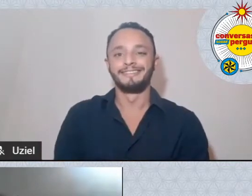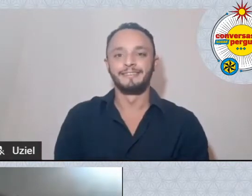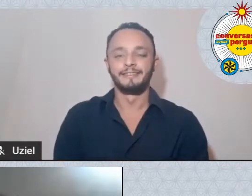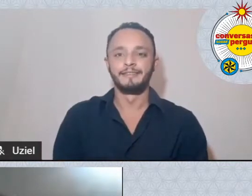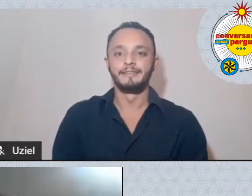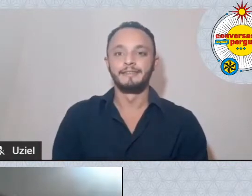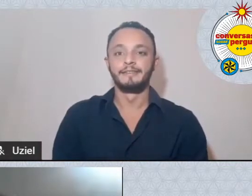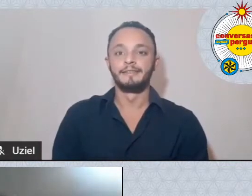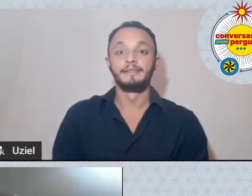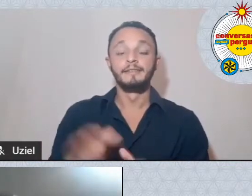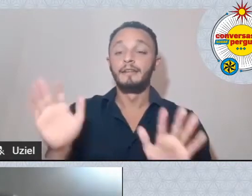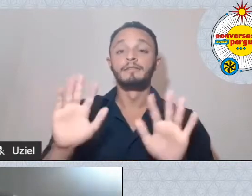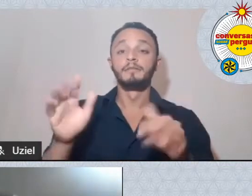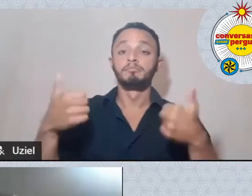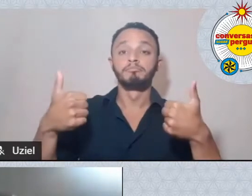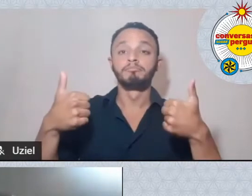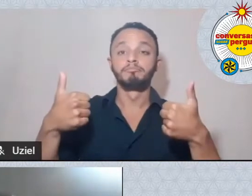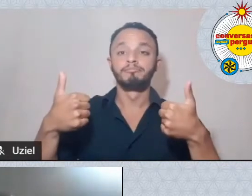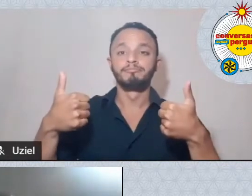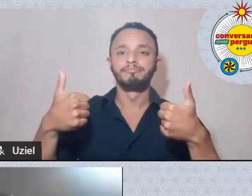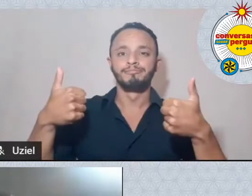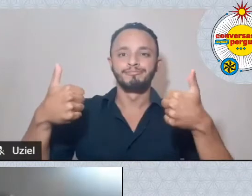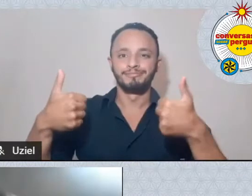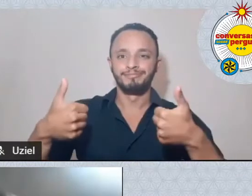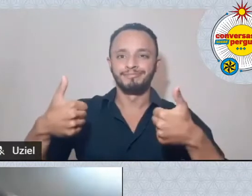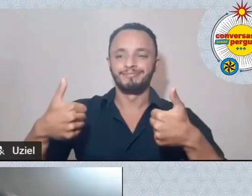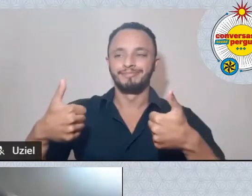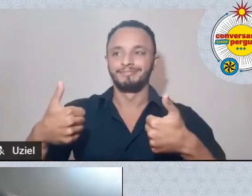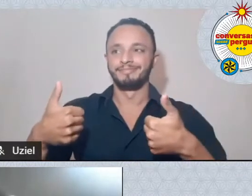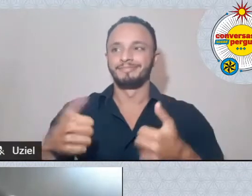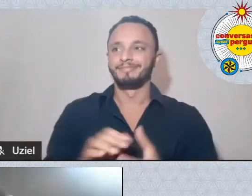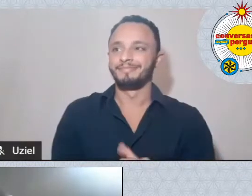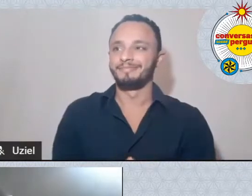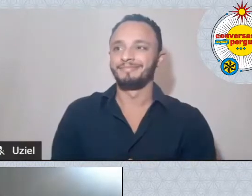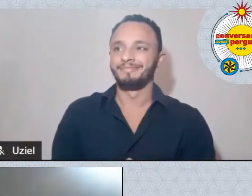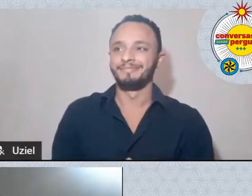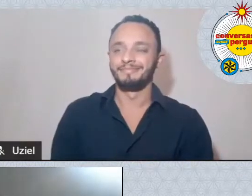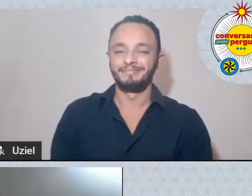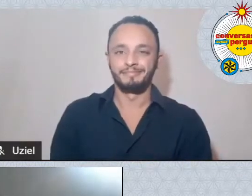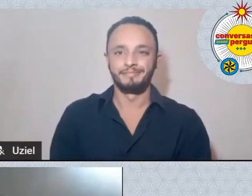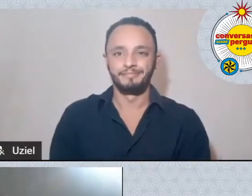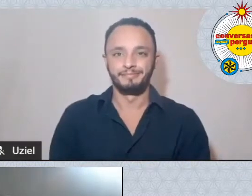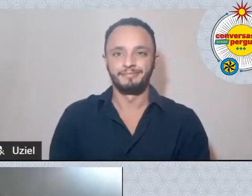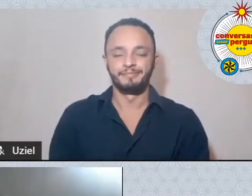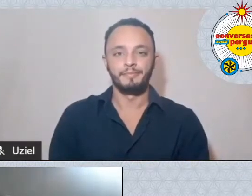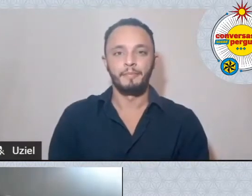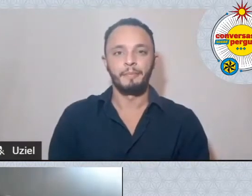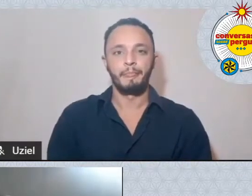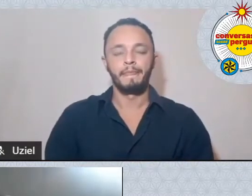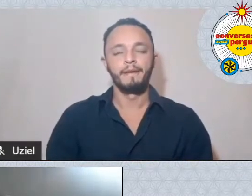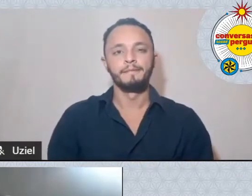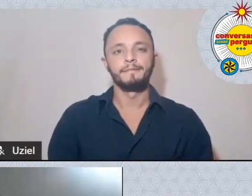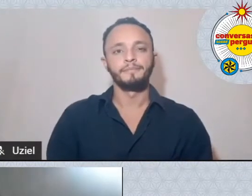Perdemos? Não, estamos de volta. Eu estou de volta. Uhum. Tá.